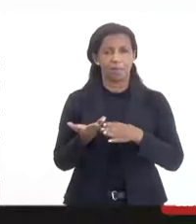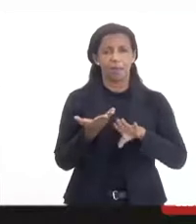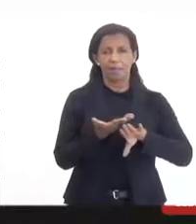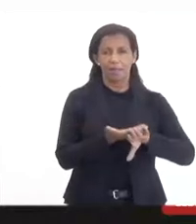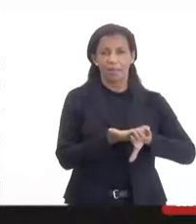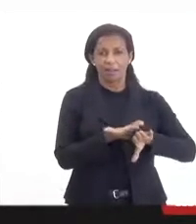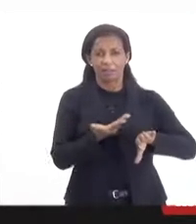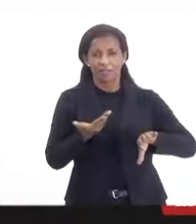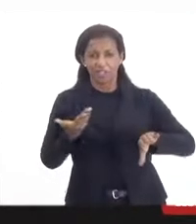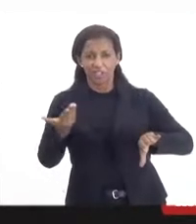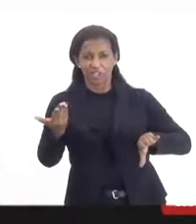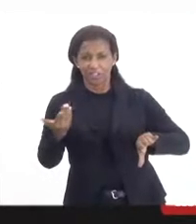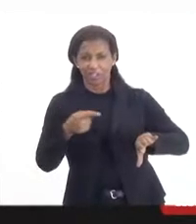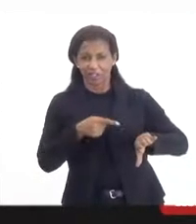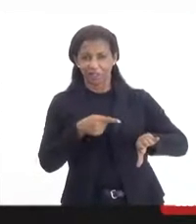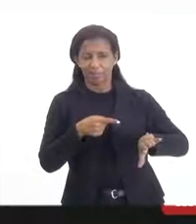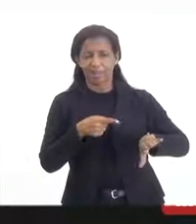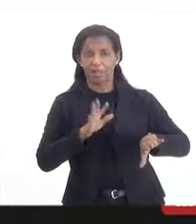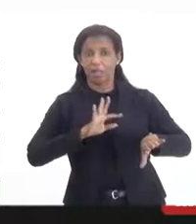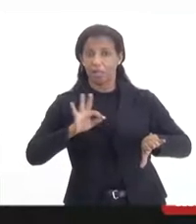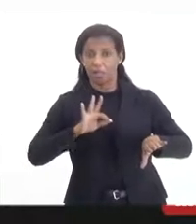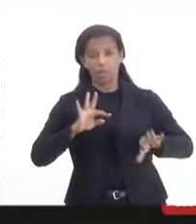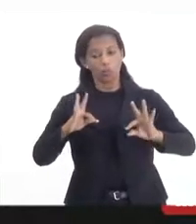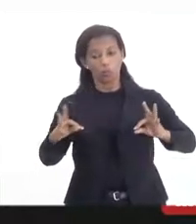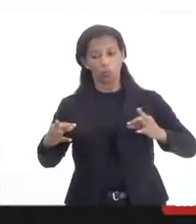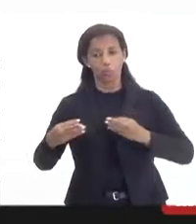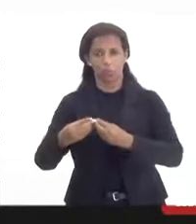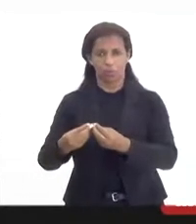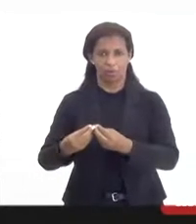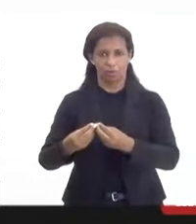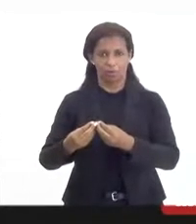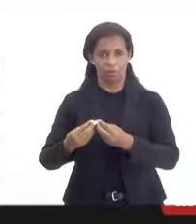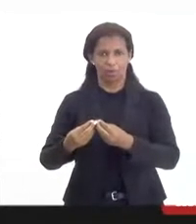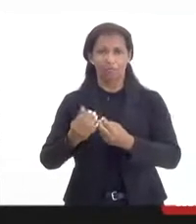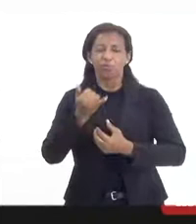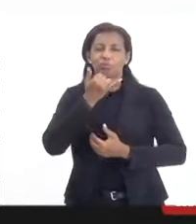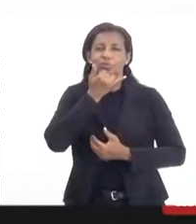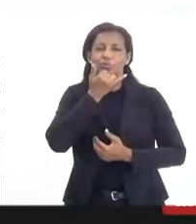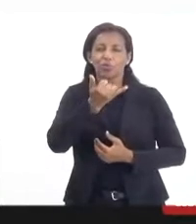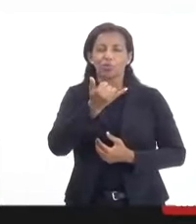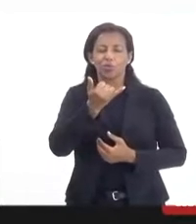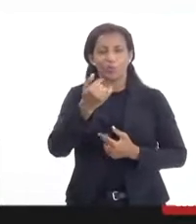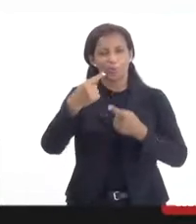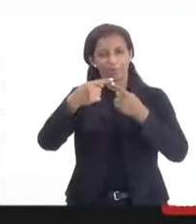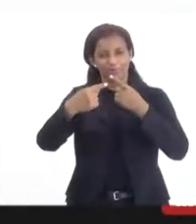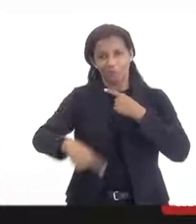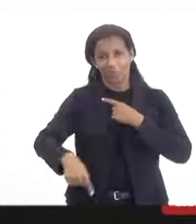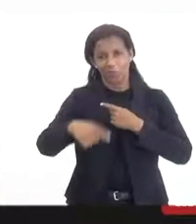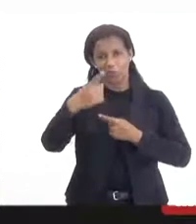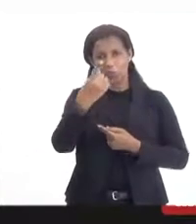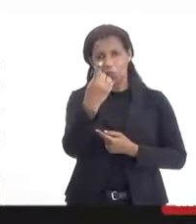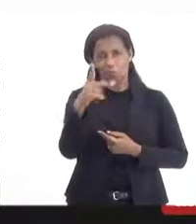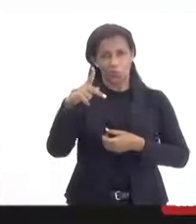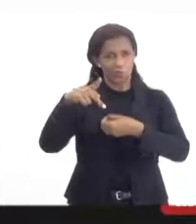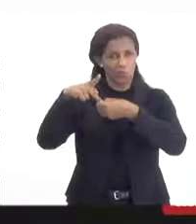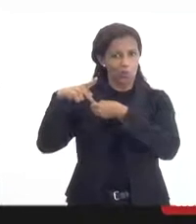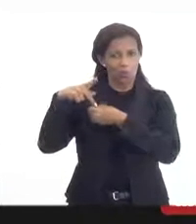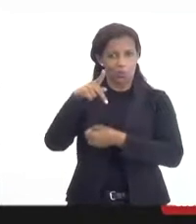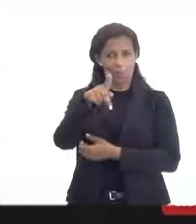afastando a presunção não absoluta, me permita discordar, ilustre procurador Paulo Henrique, mas sim